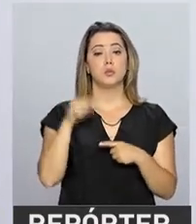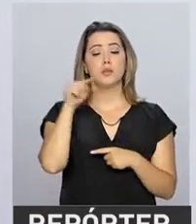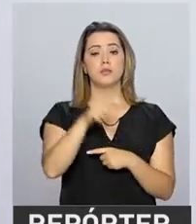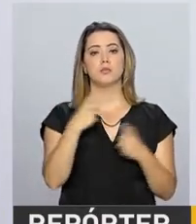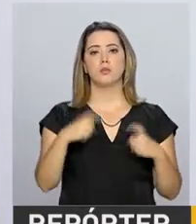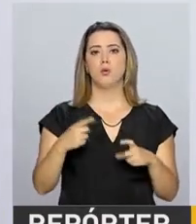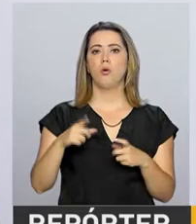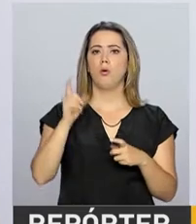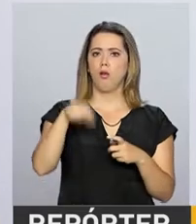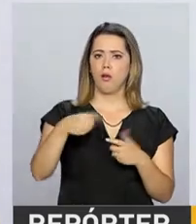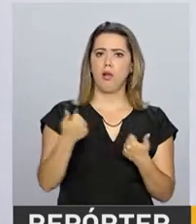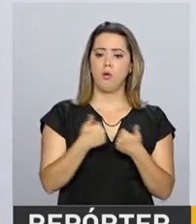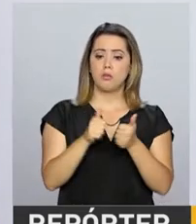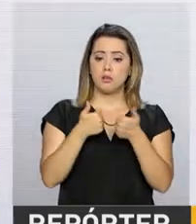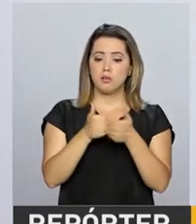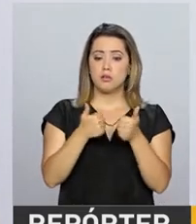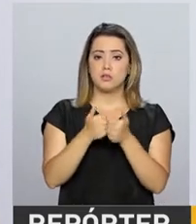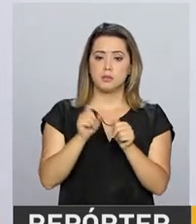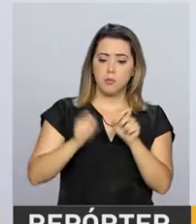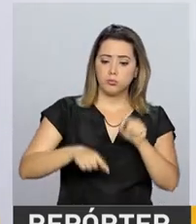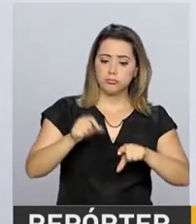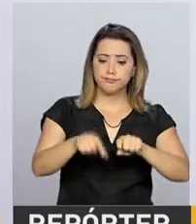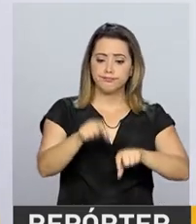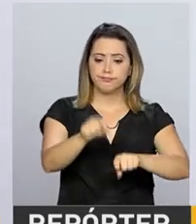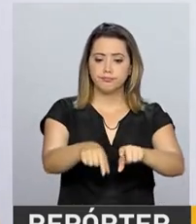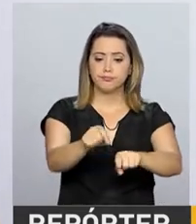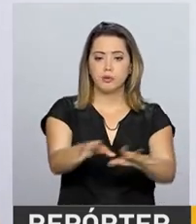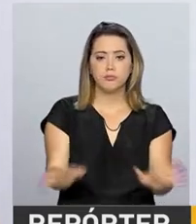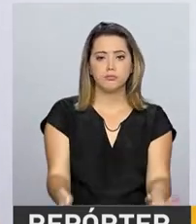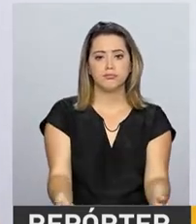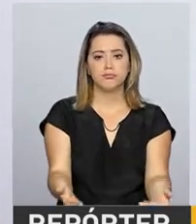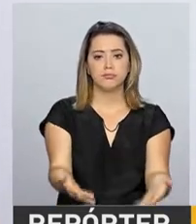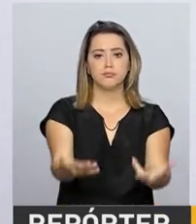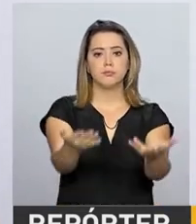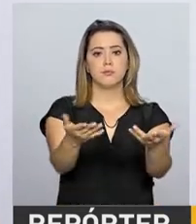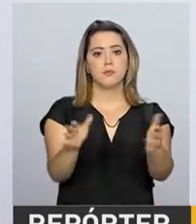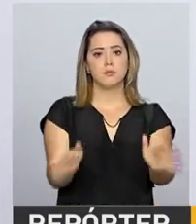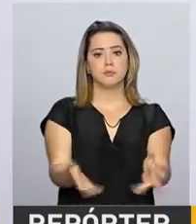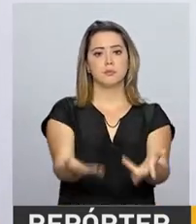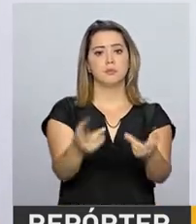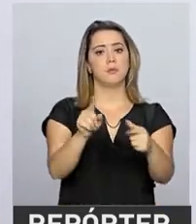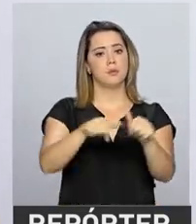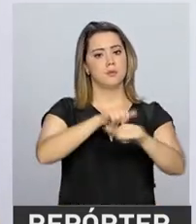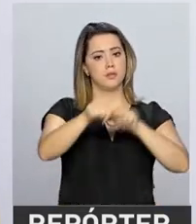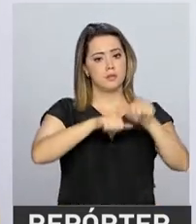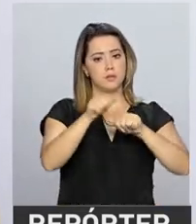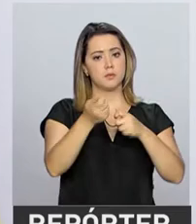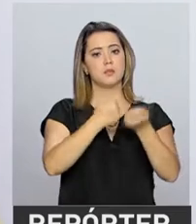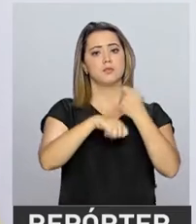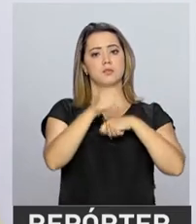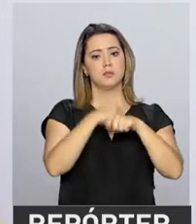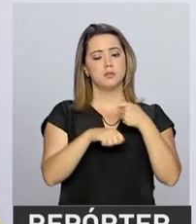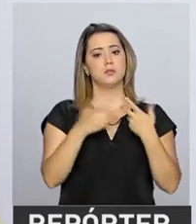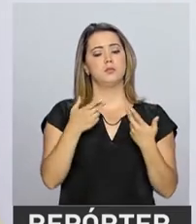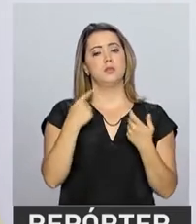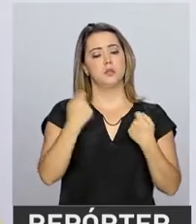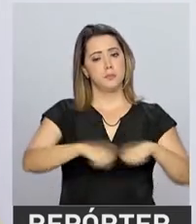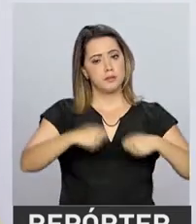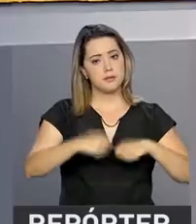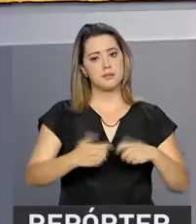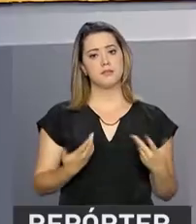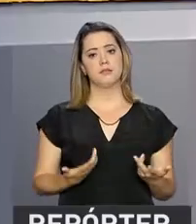corredor de escoamento da produção nacional ea partir daí uma transformação econômica naquela